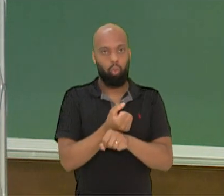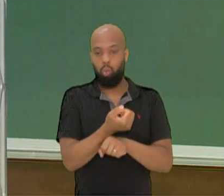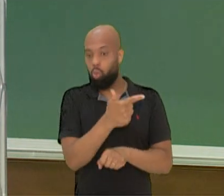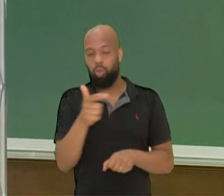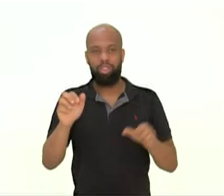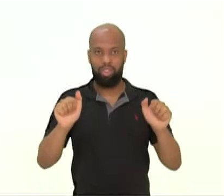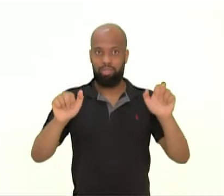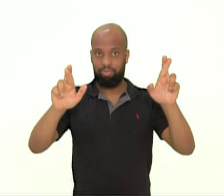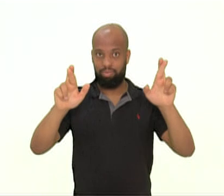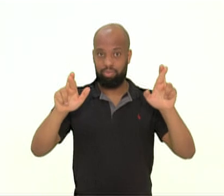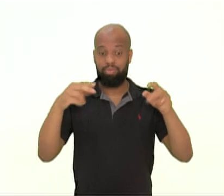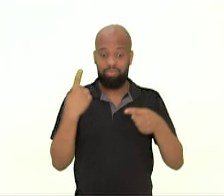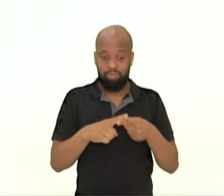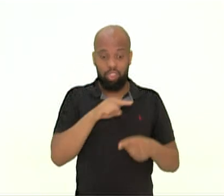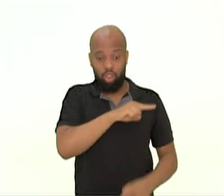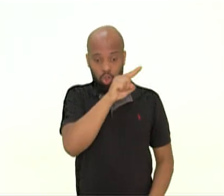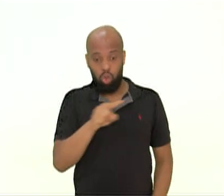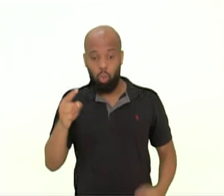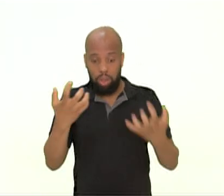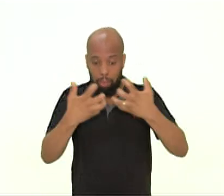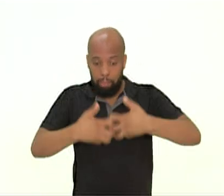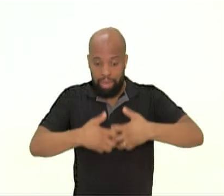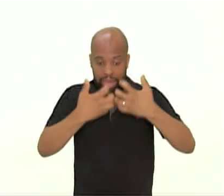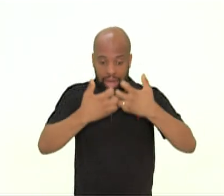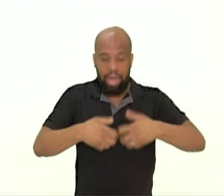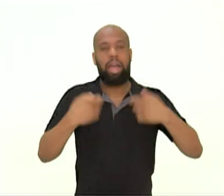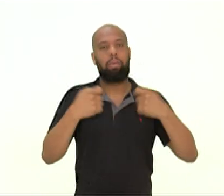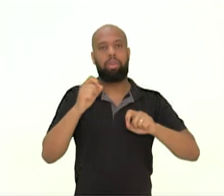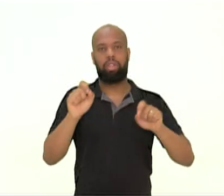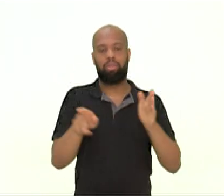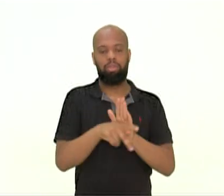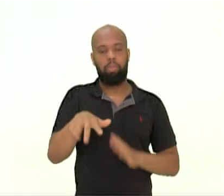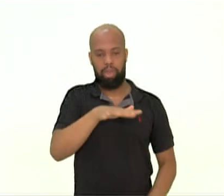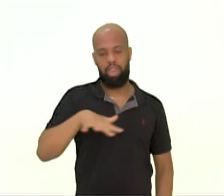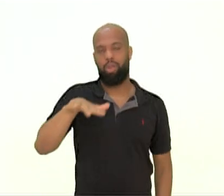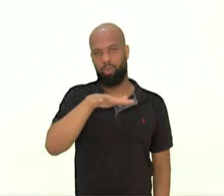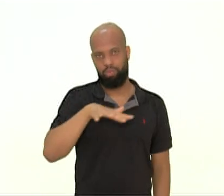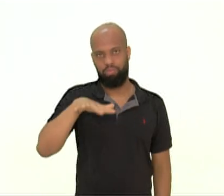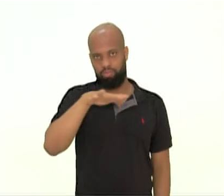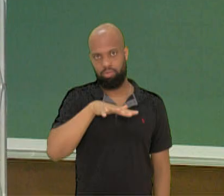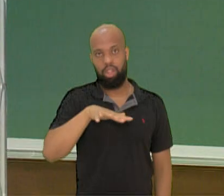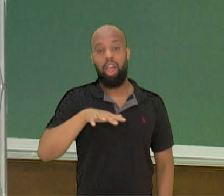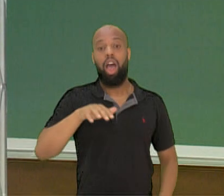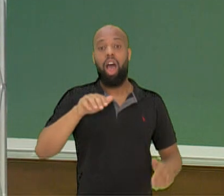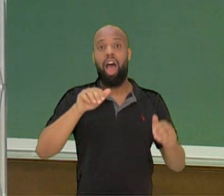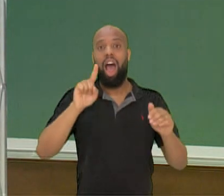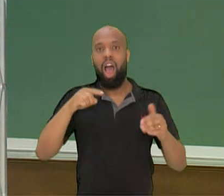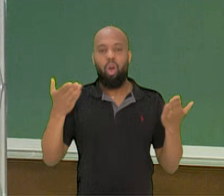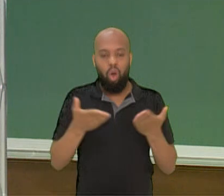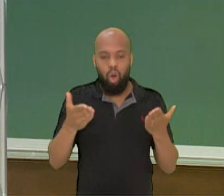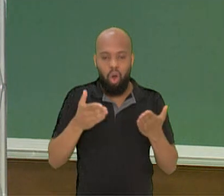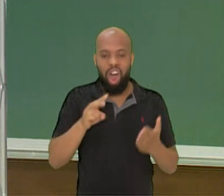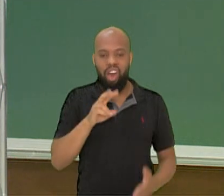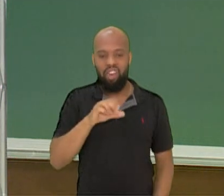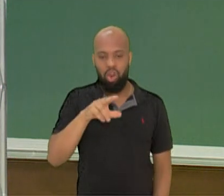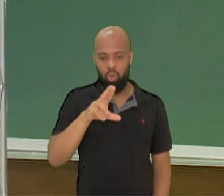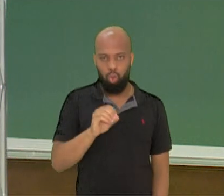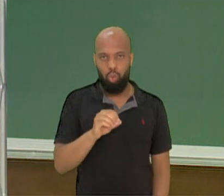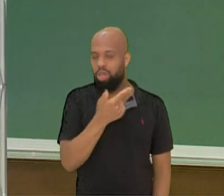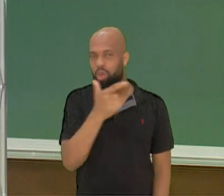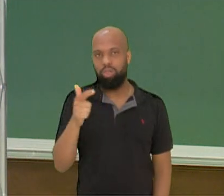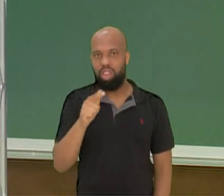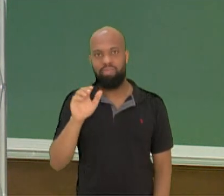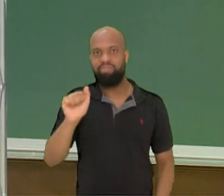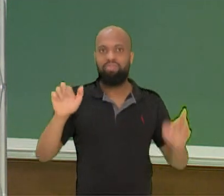ela precisa de um meio material para se propagar, coisa que o vácuo já não permite isso pela ausência de átomos, ok? Avançando, vamos ali